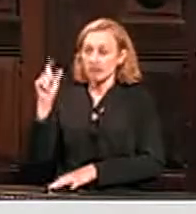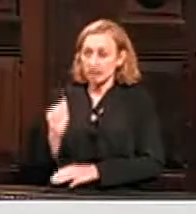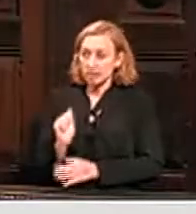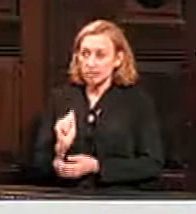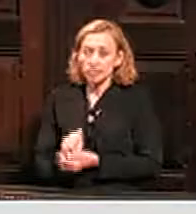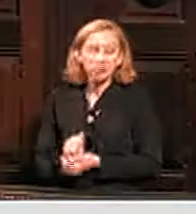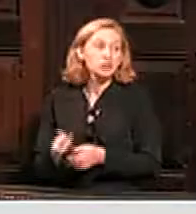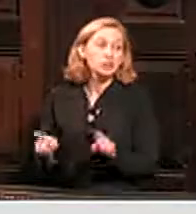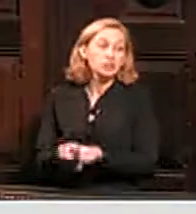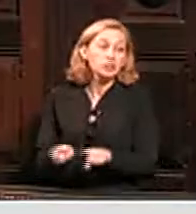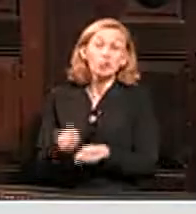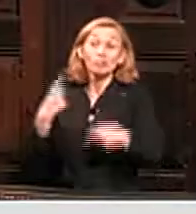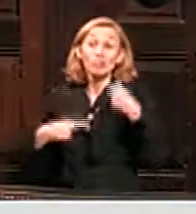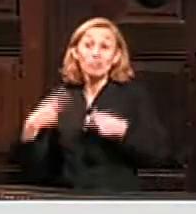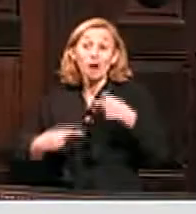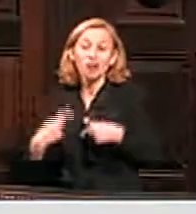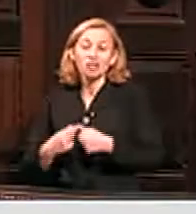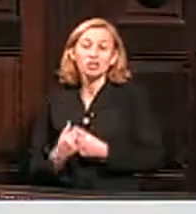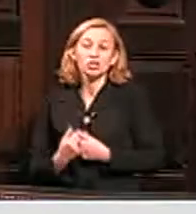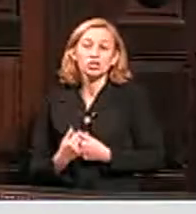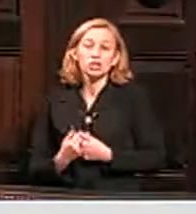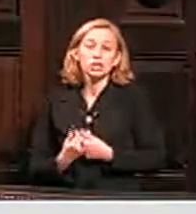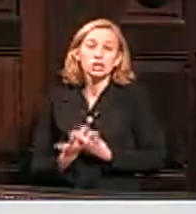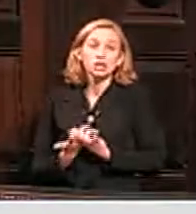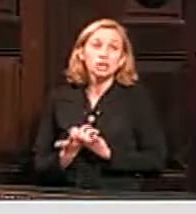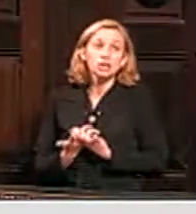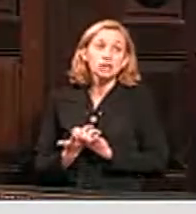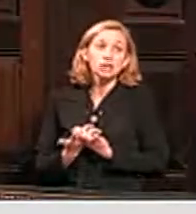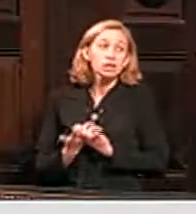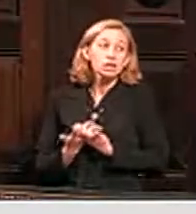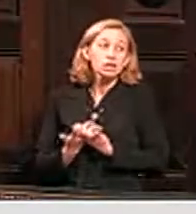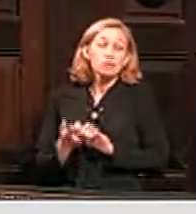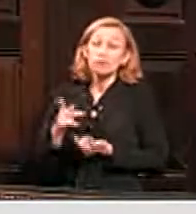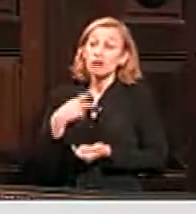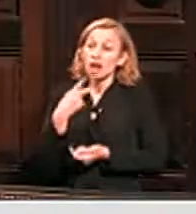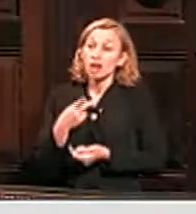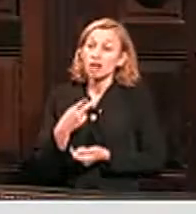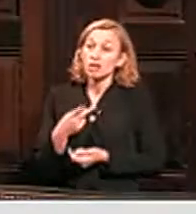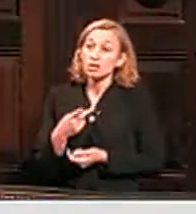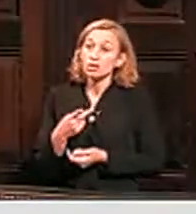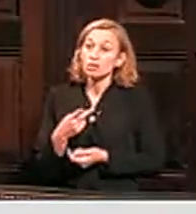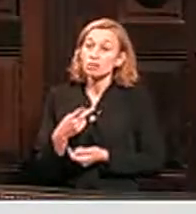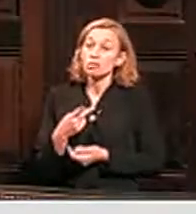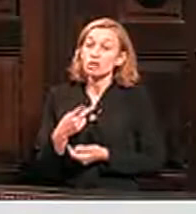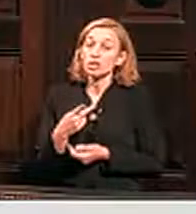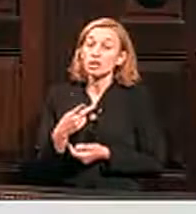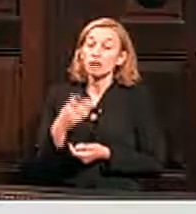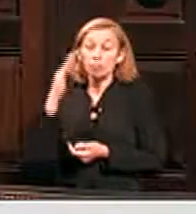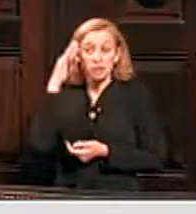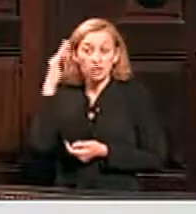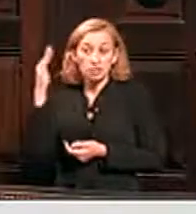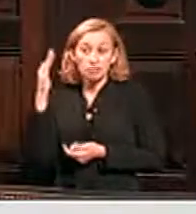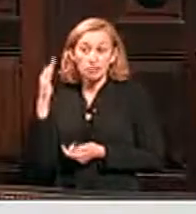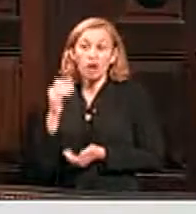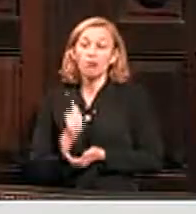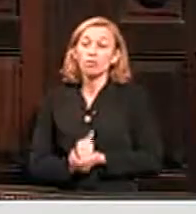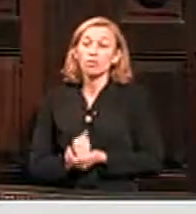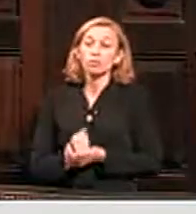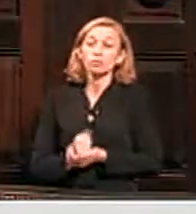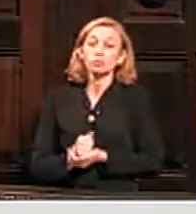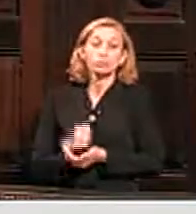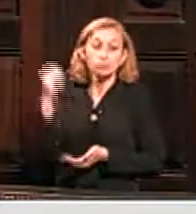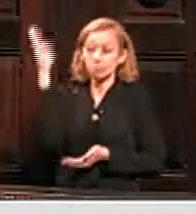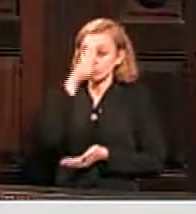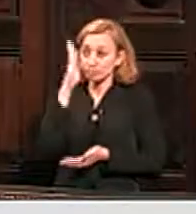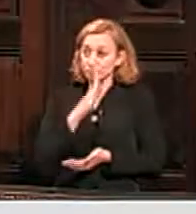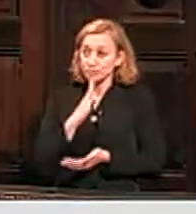disso, esse é um debate que nos faz saltar a reflexão sobre a nossa matriz energética. O Brasil